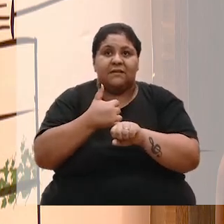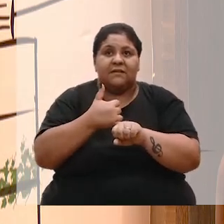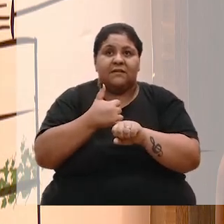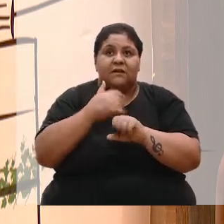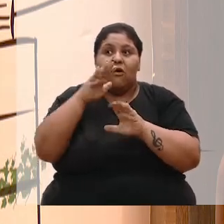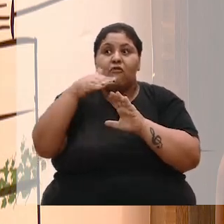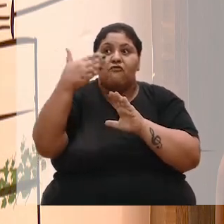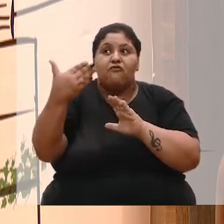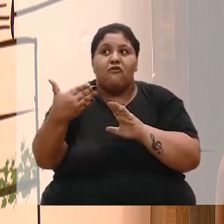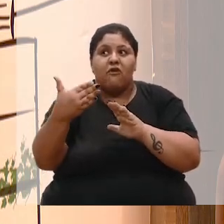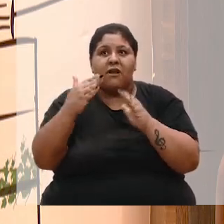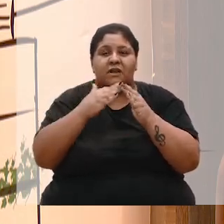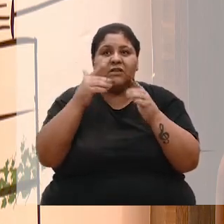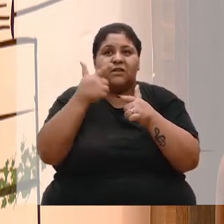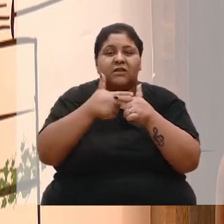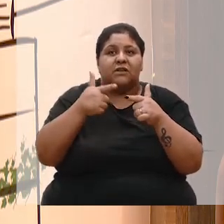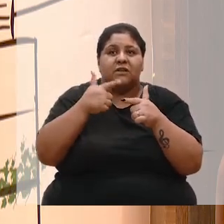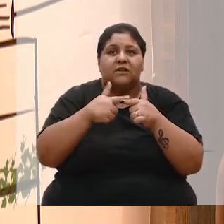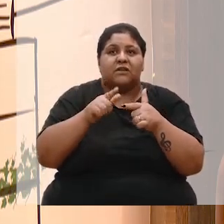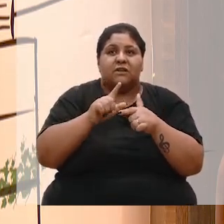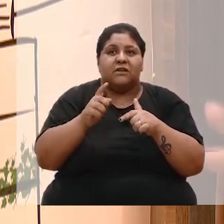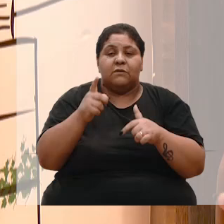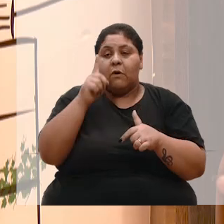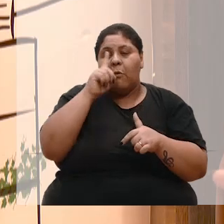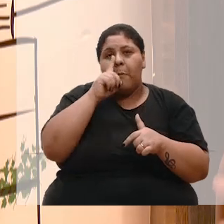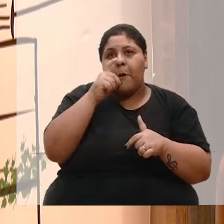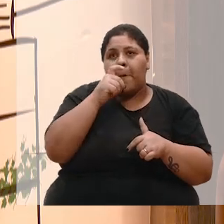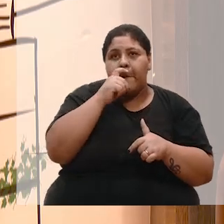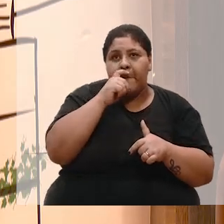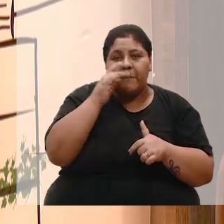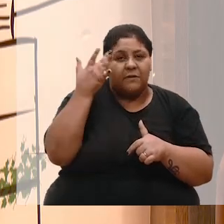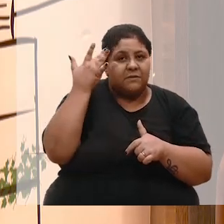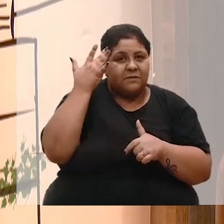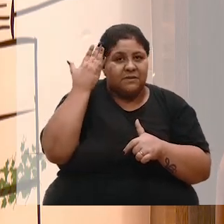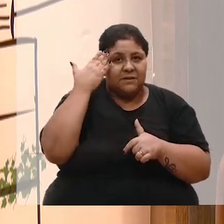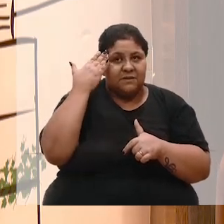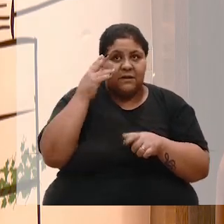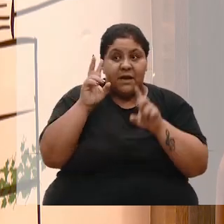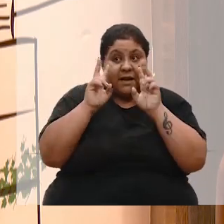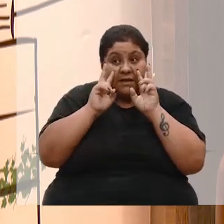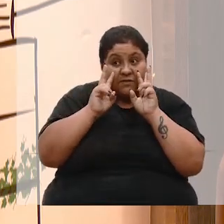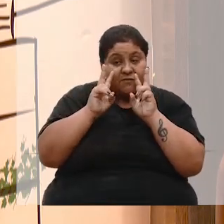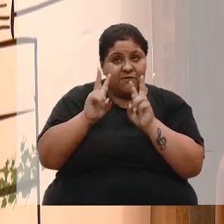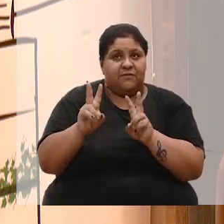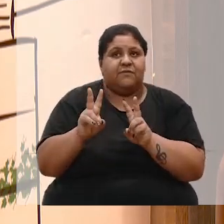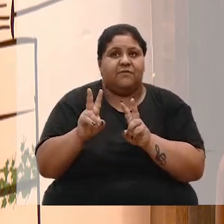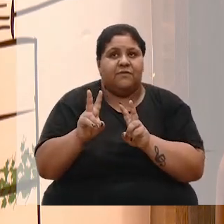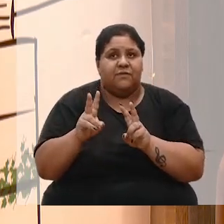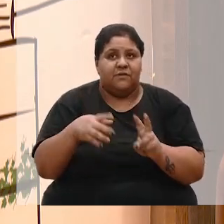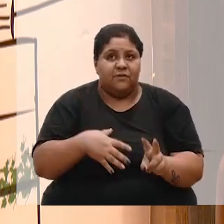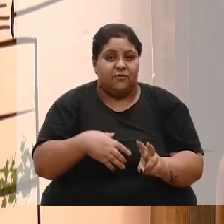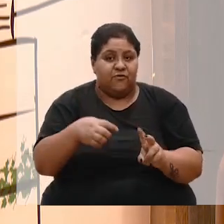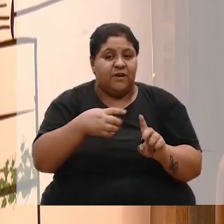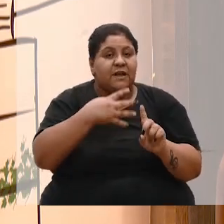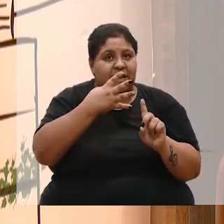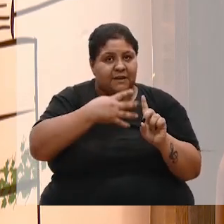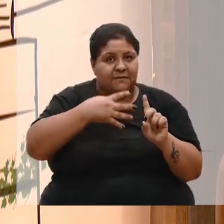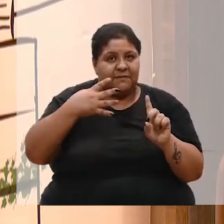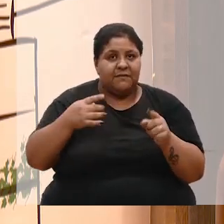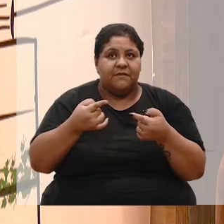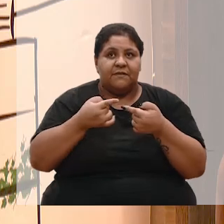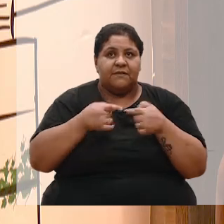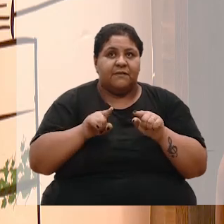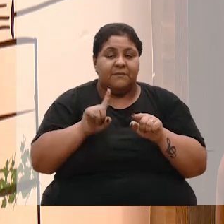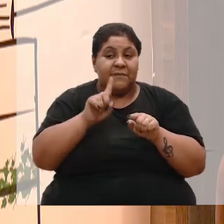de casa. Porque muitas vezes não é que o pai e a mãe não sabem. Eles enxergam que o filho é LGBT, mas em vez de